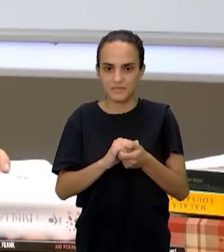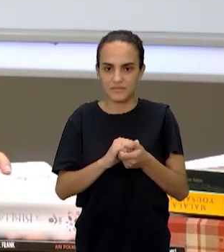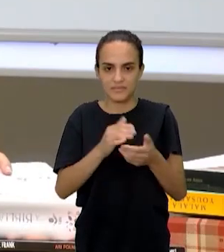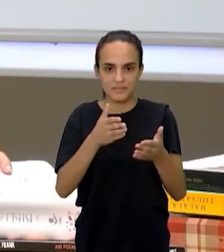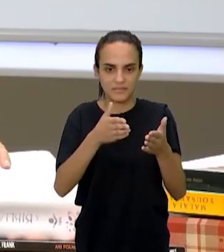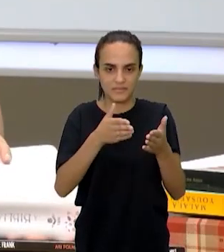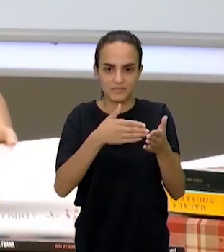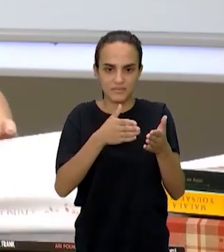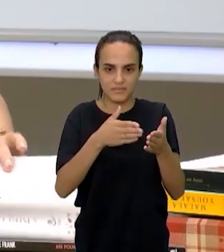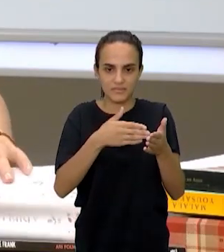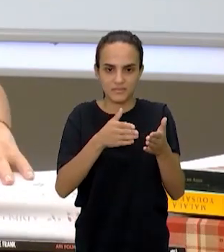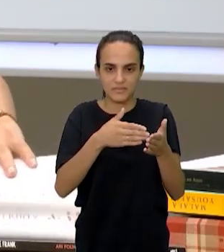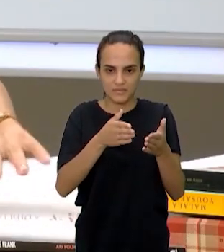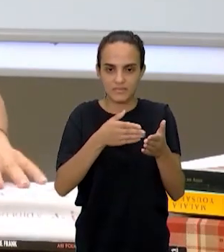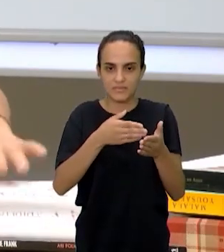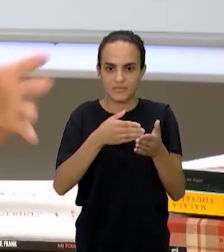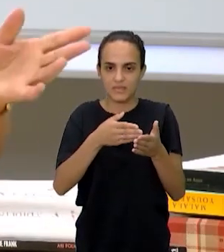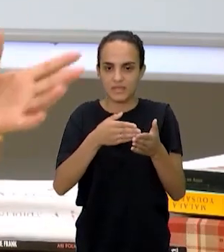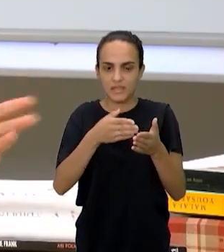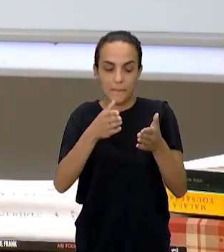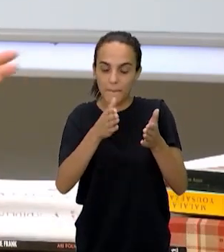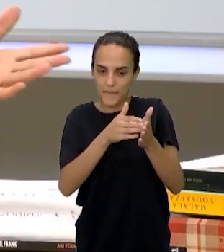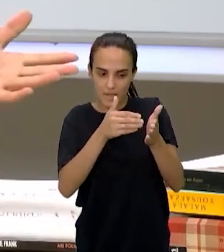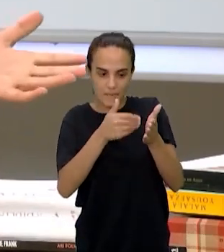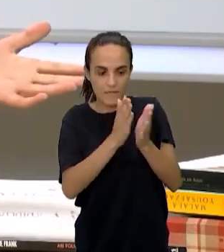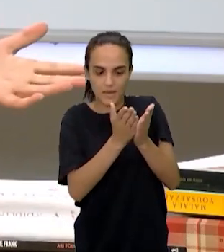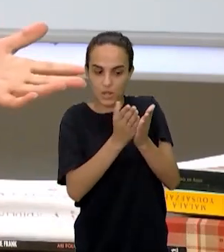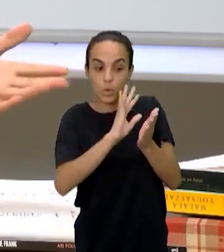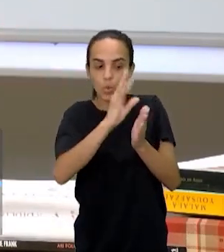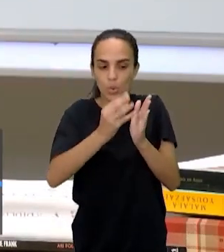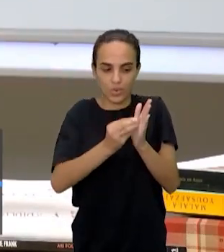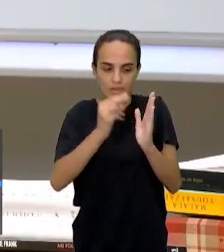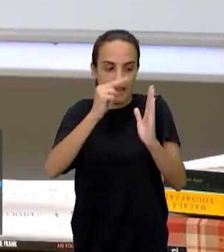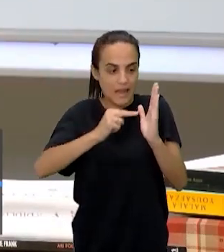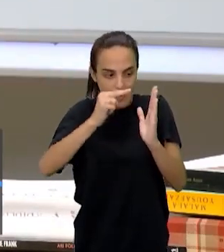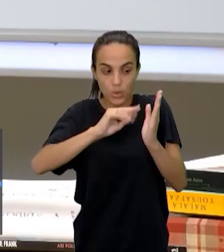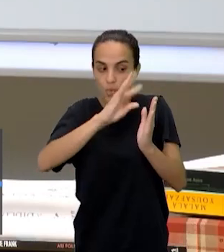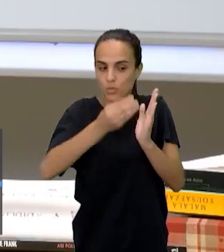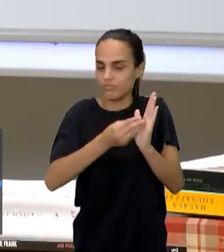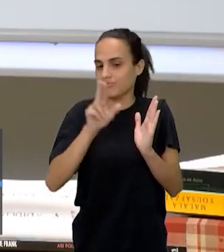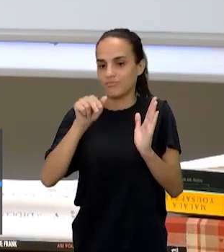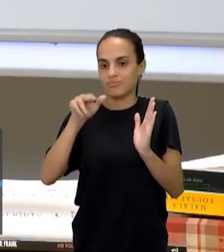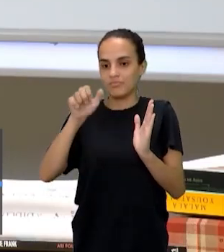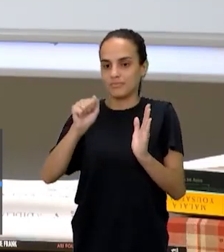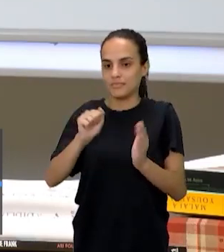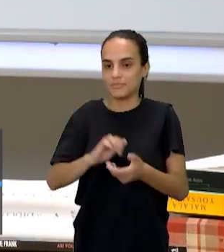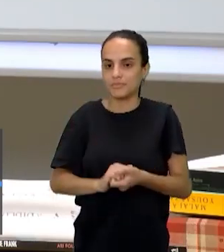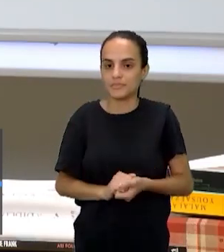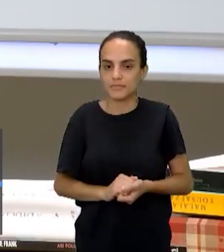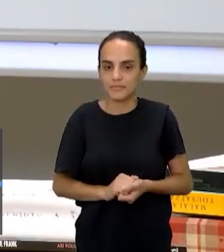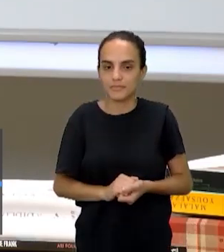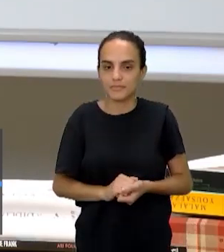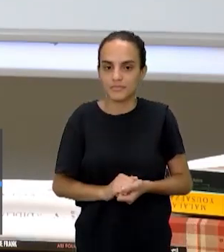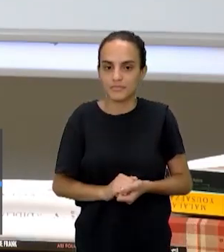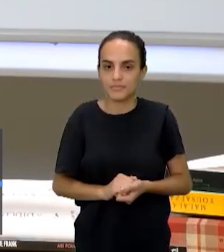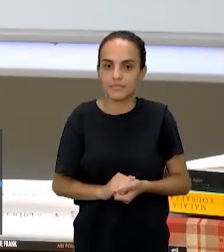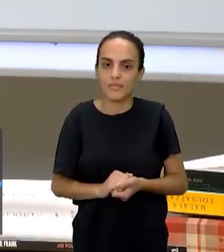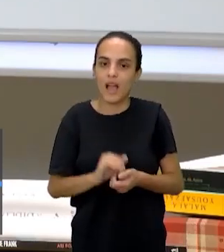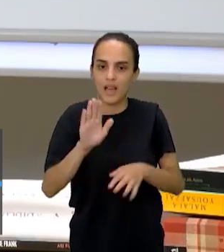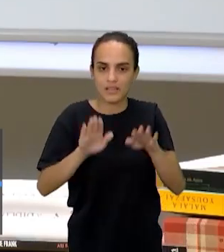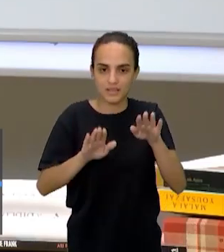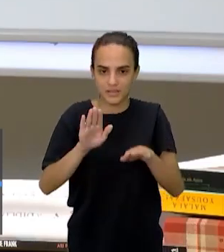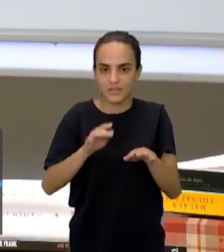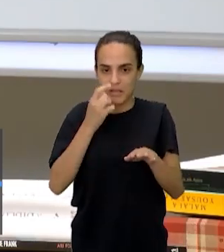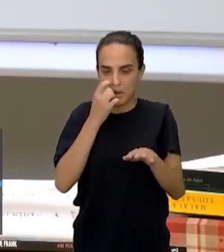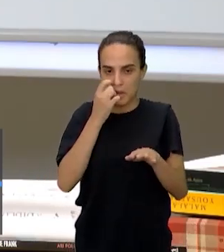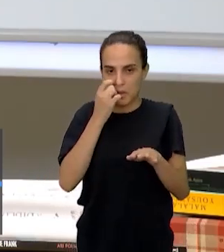Bíblia inteira, já li vários trechos da Bíblia, mas a Bíblia inteira eu não li. Mas, às vezes eu pego lá um